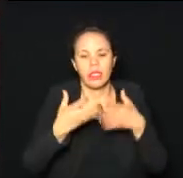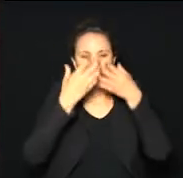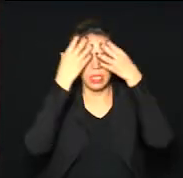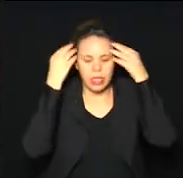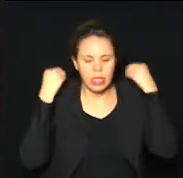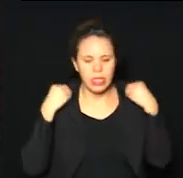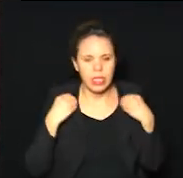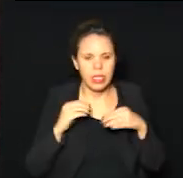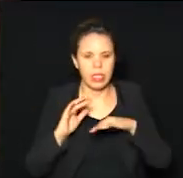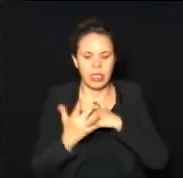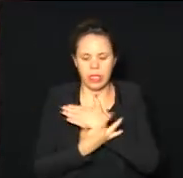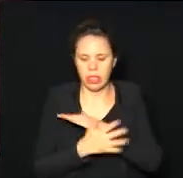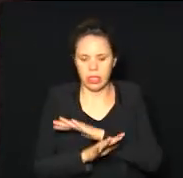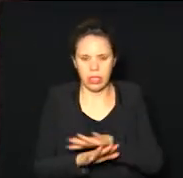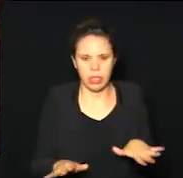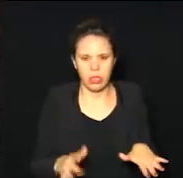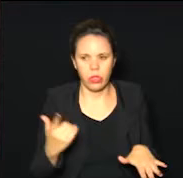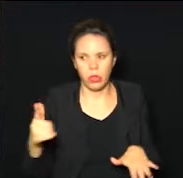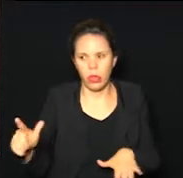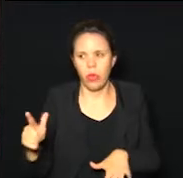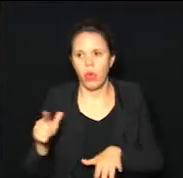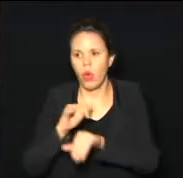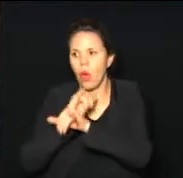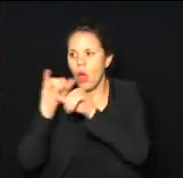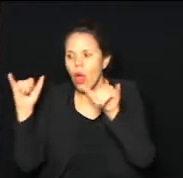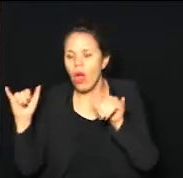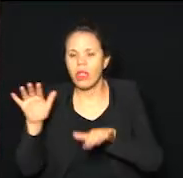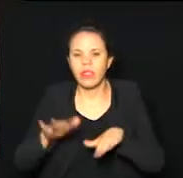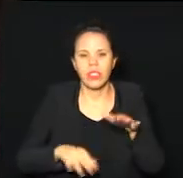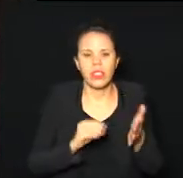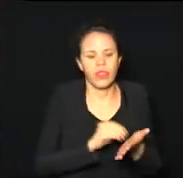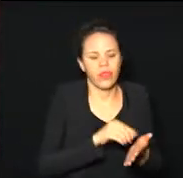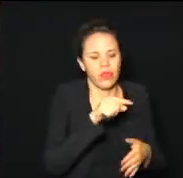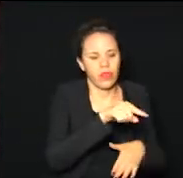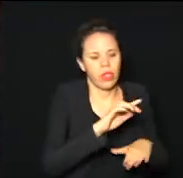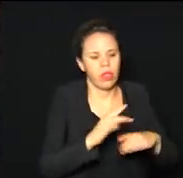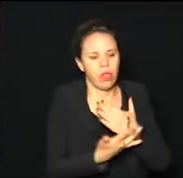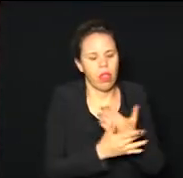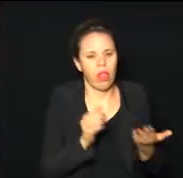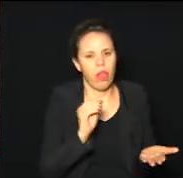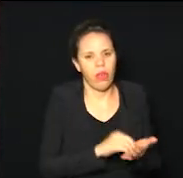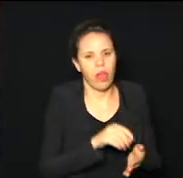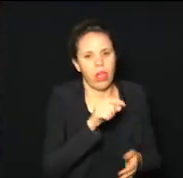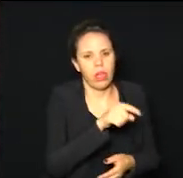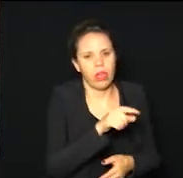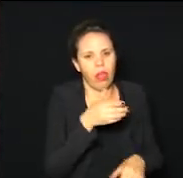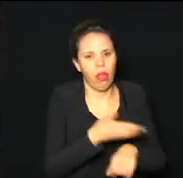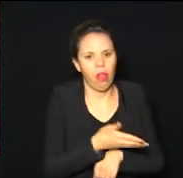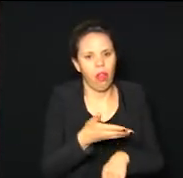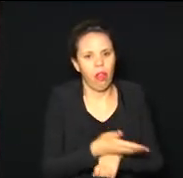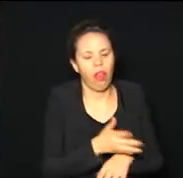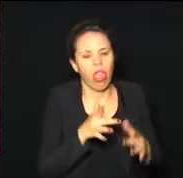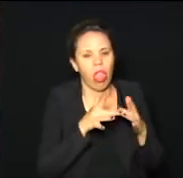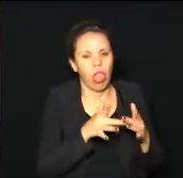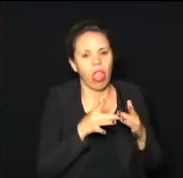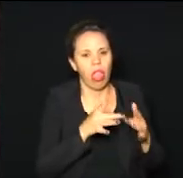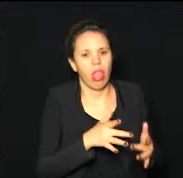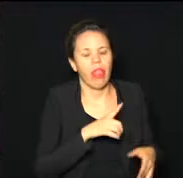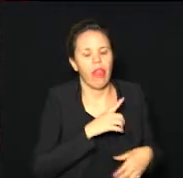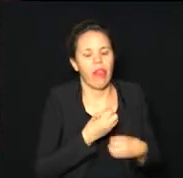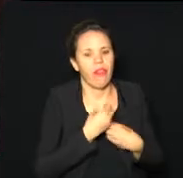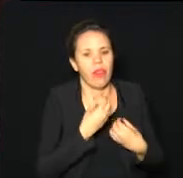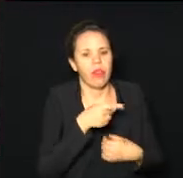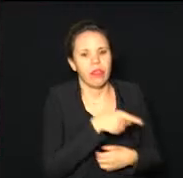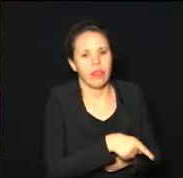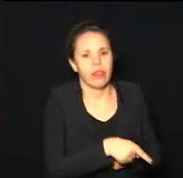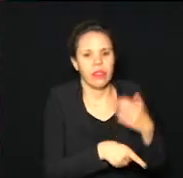as redes têm um complexo de deficiência fantástico, né? De quem acessa, de quem pode ter informação, de